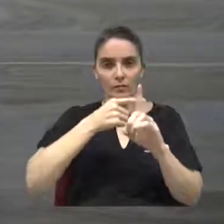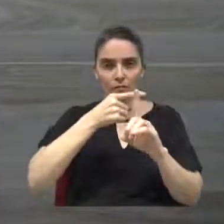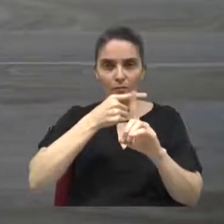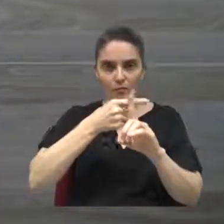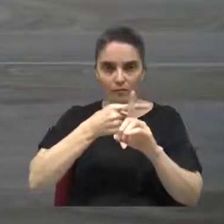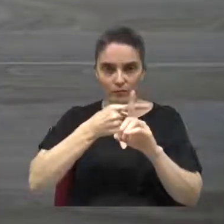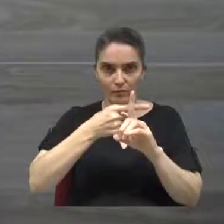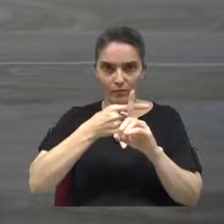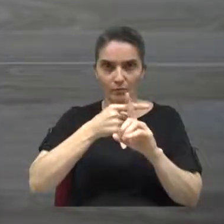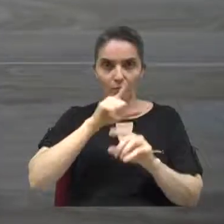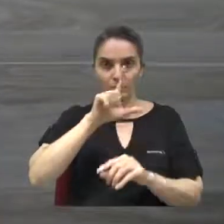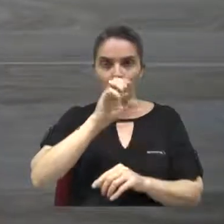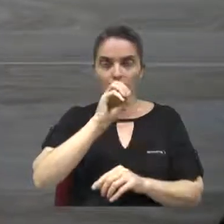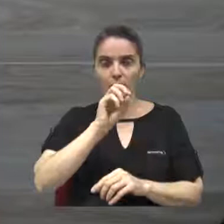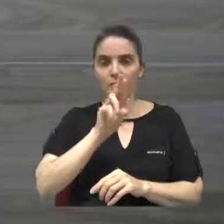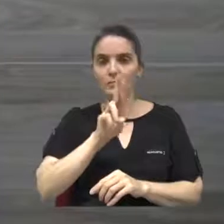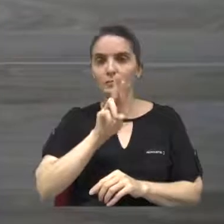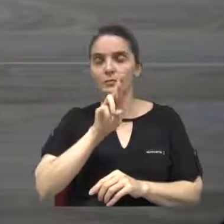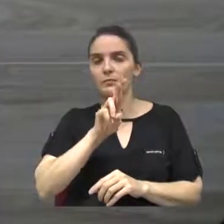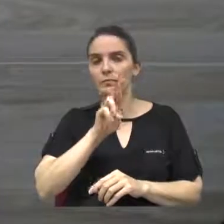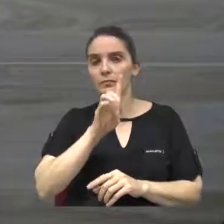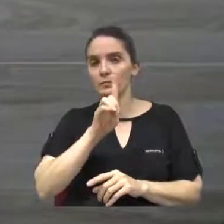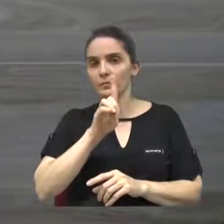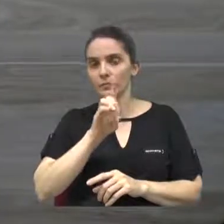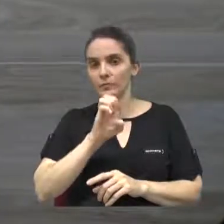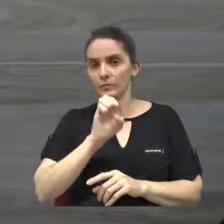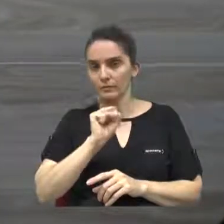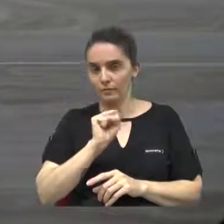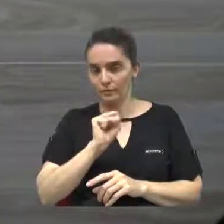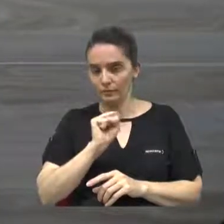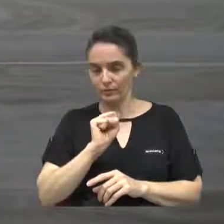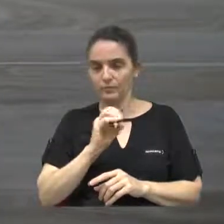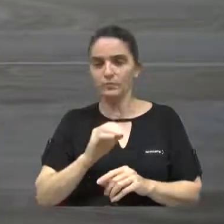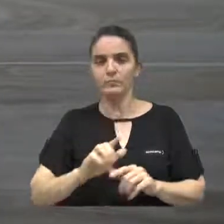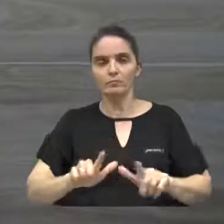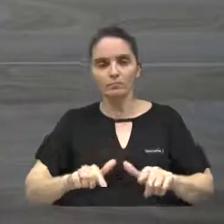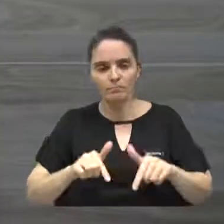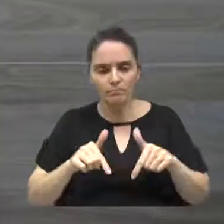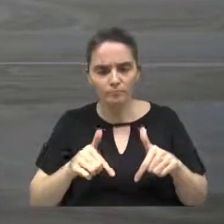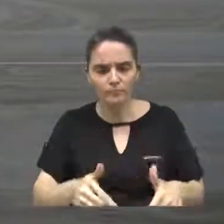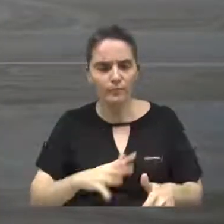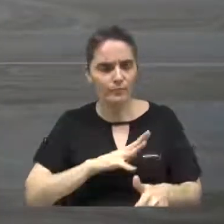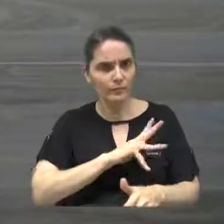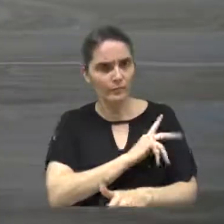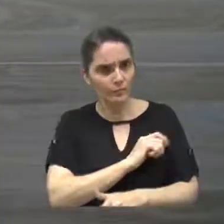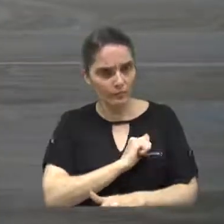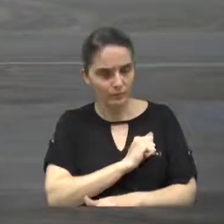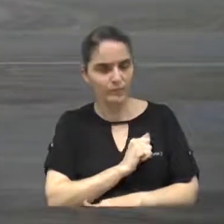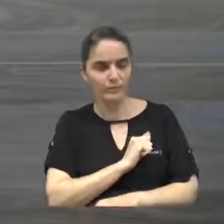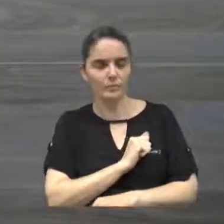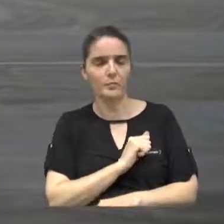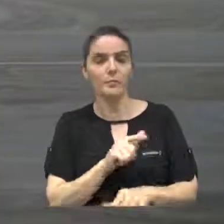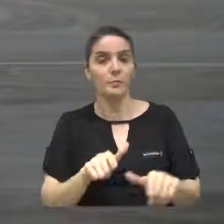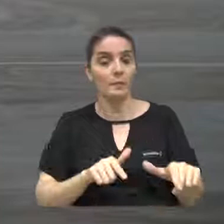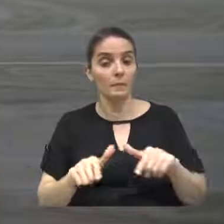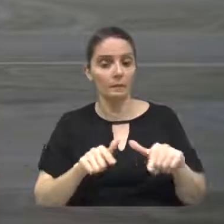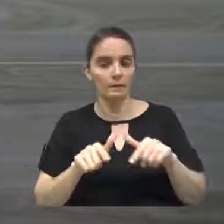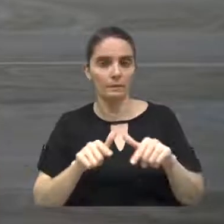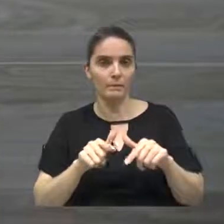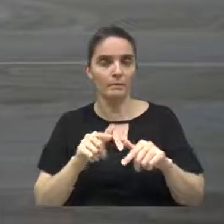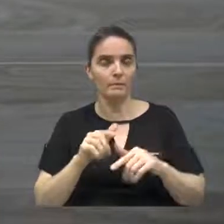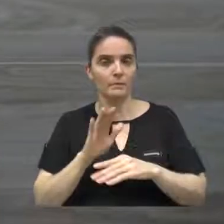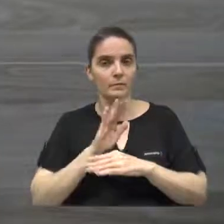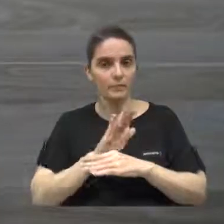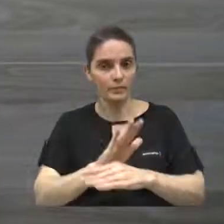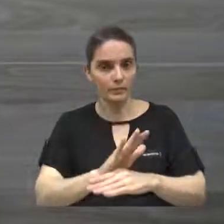na pastoral da Legião de Maria, se dedicando com muito amor aos trabalhos pastorais e às pessoas